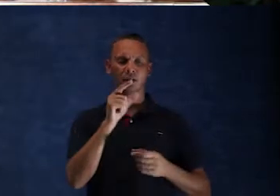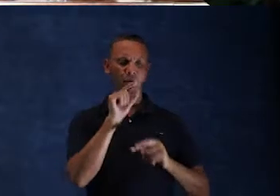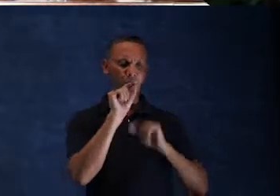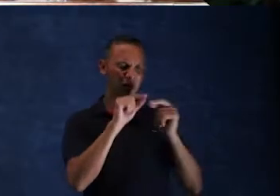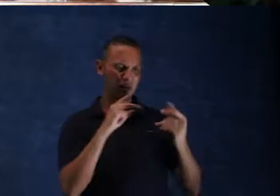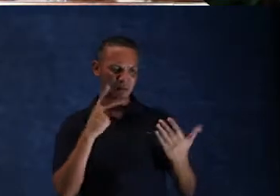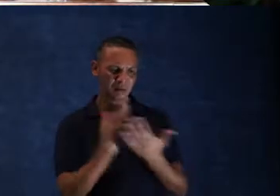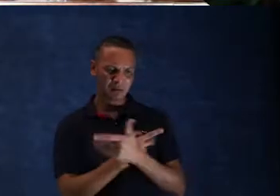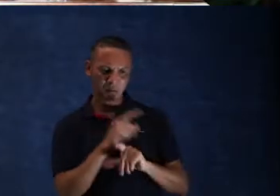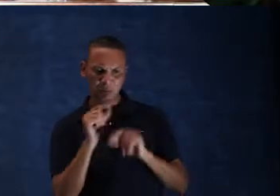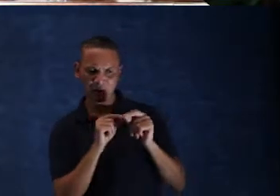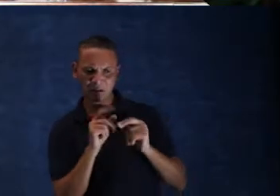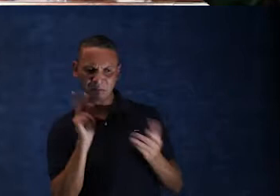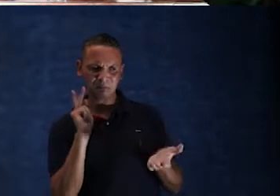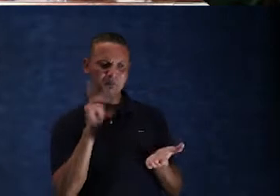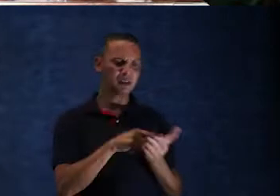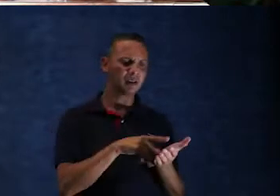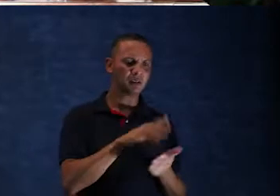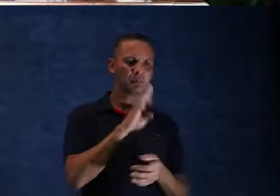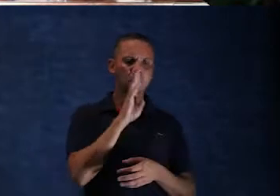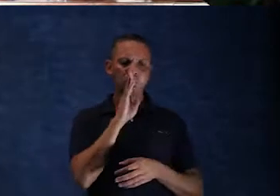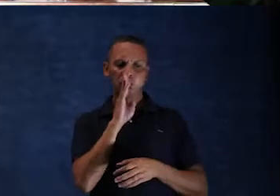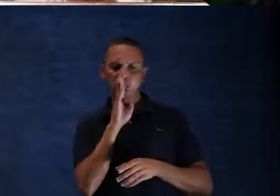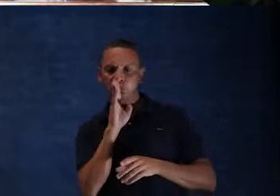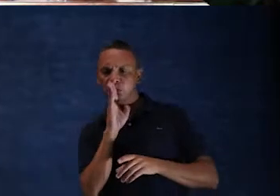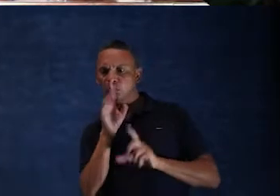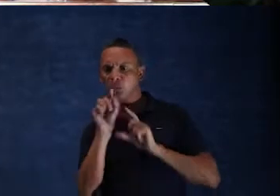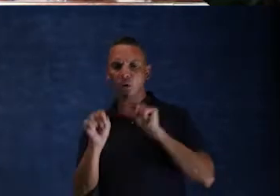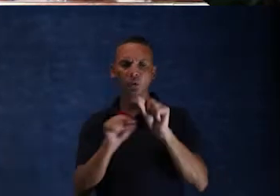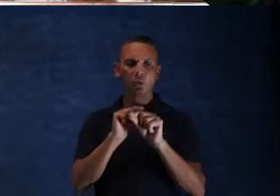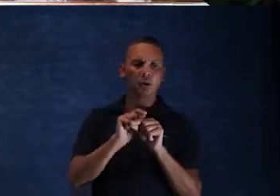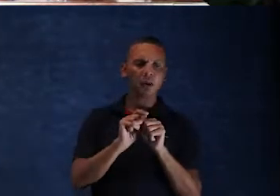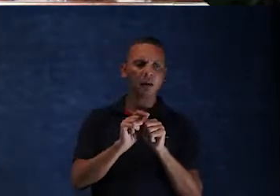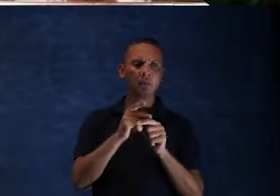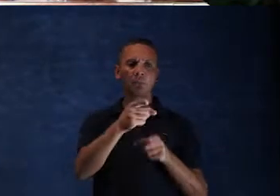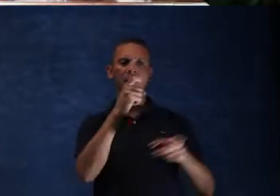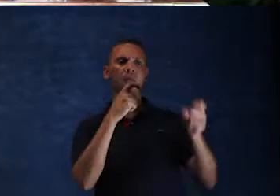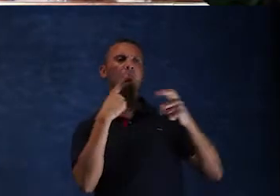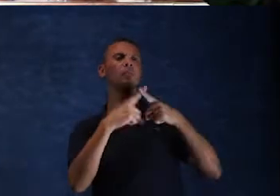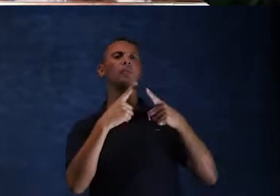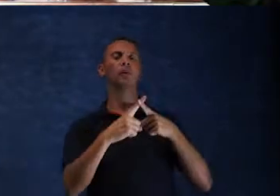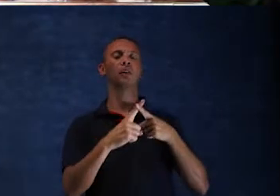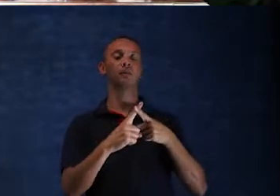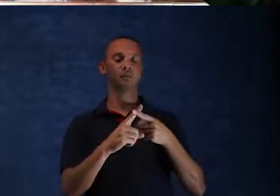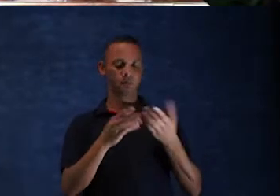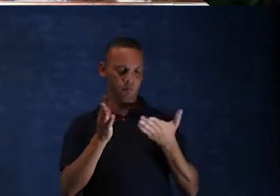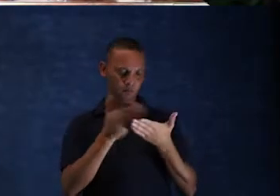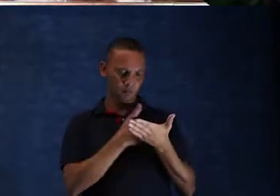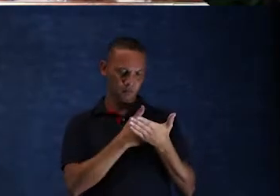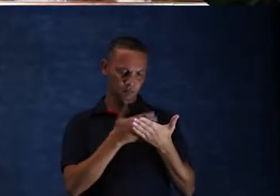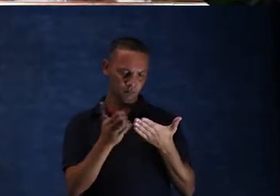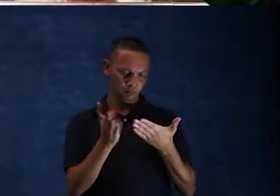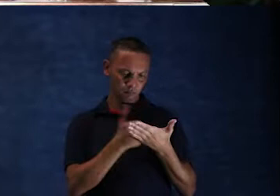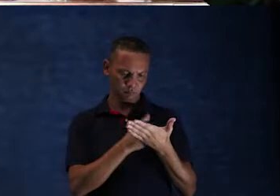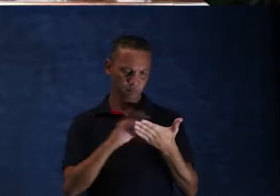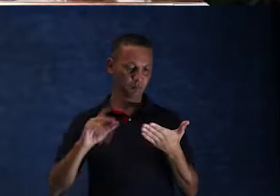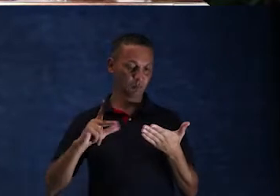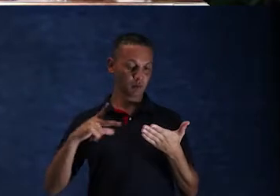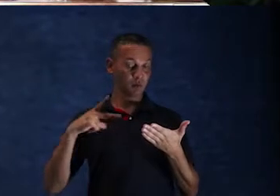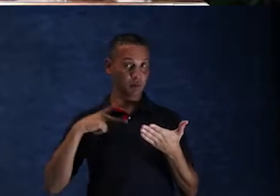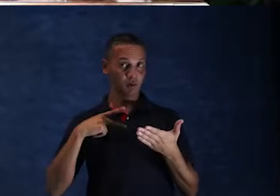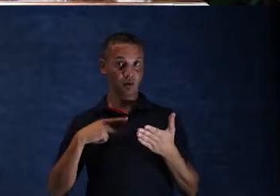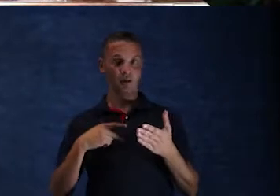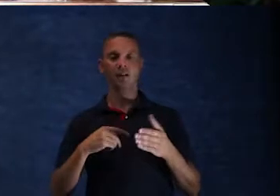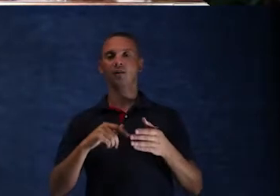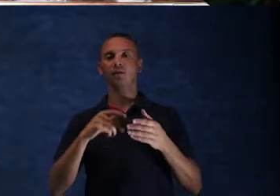os fatos e as verdades silenciadas dos crimes hediondos ocorridos. Nessas páginas de caráter particular, o Diário